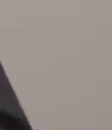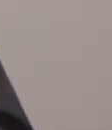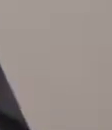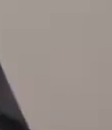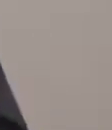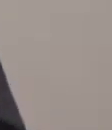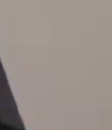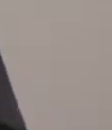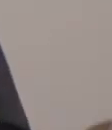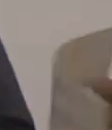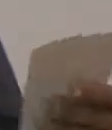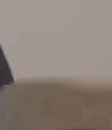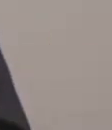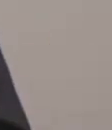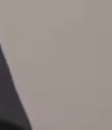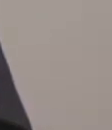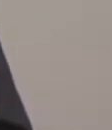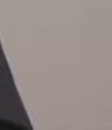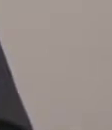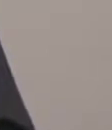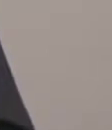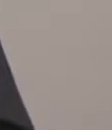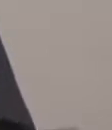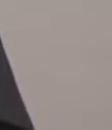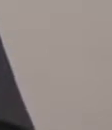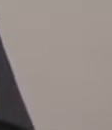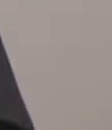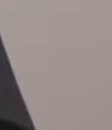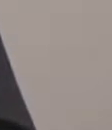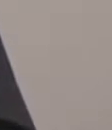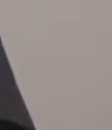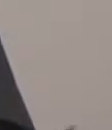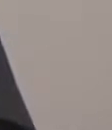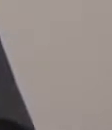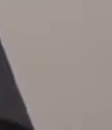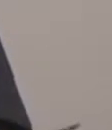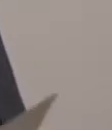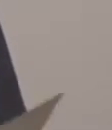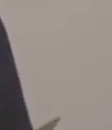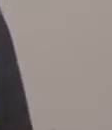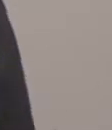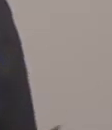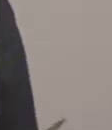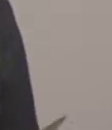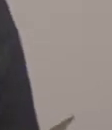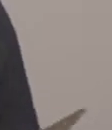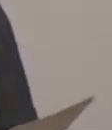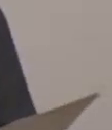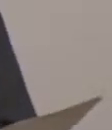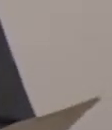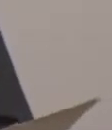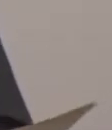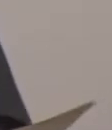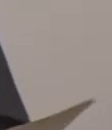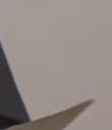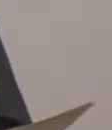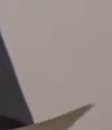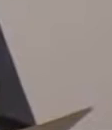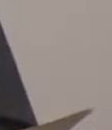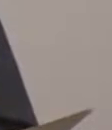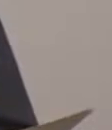E por último, agora, nós acabamos criando um grupo chamado Grupo